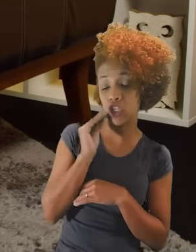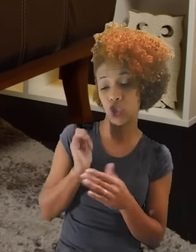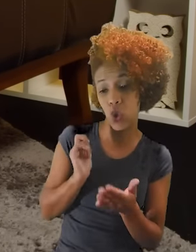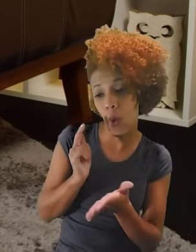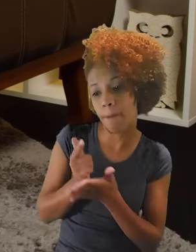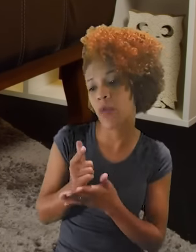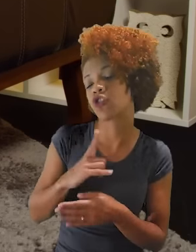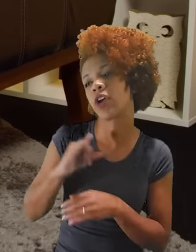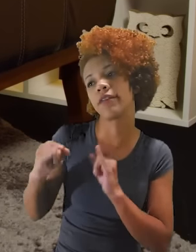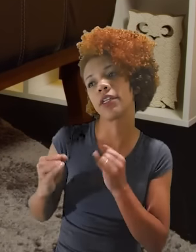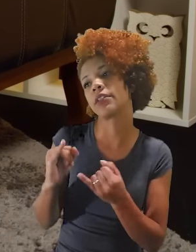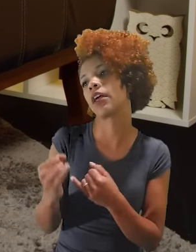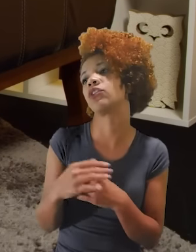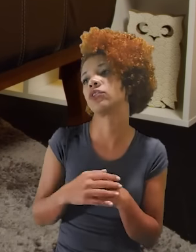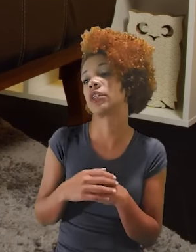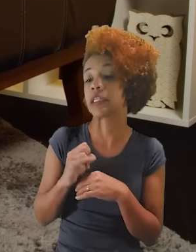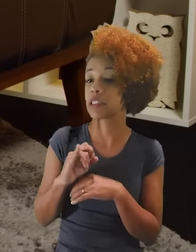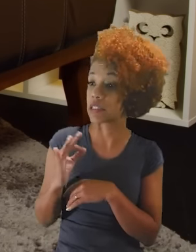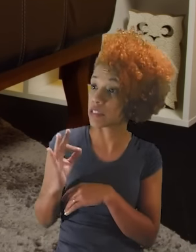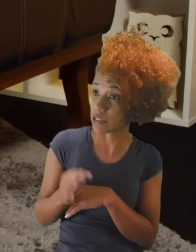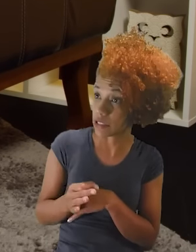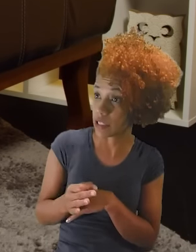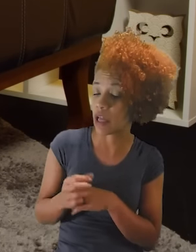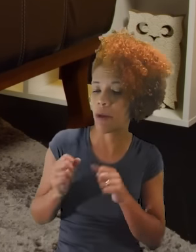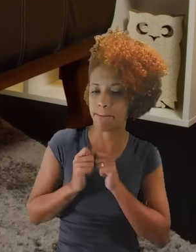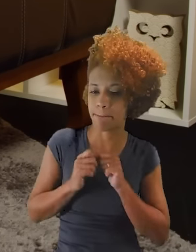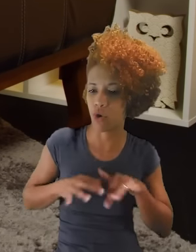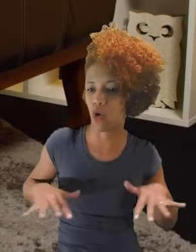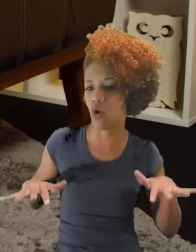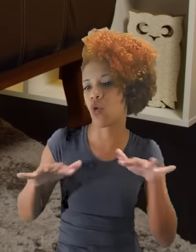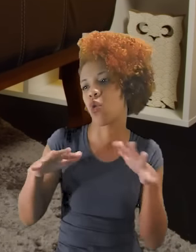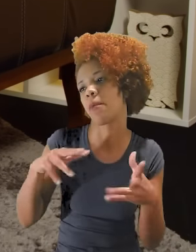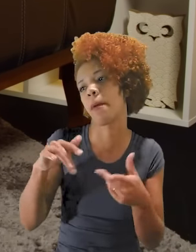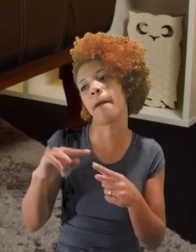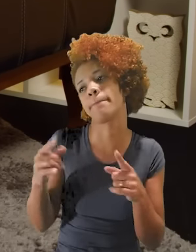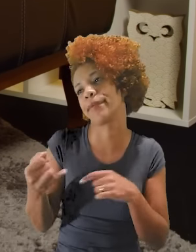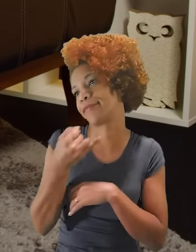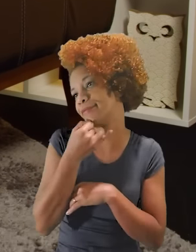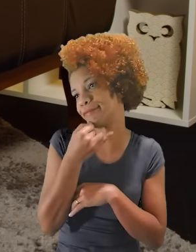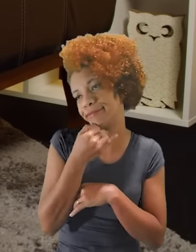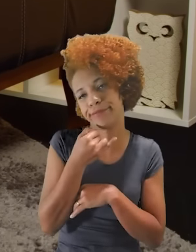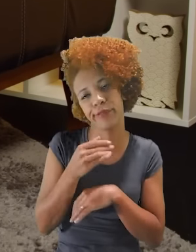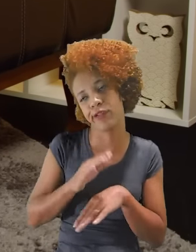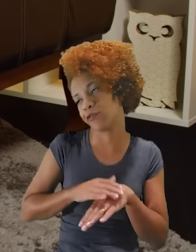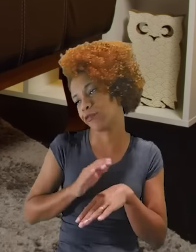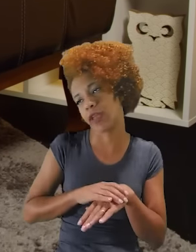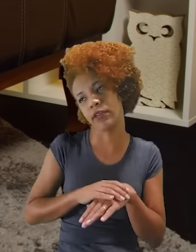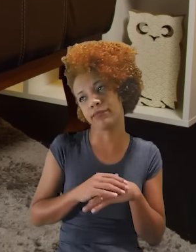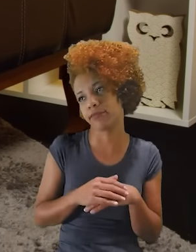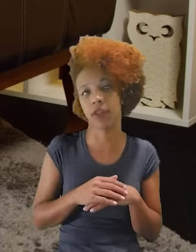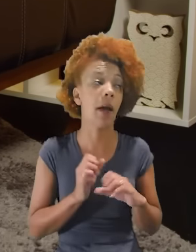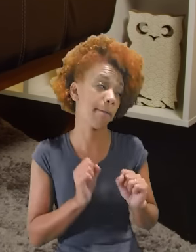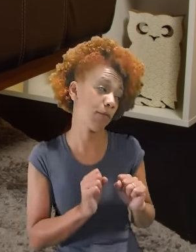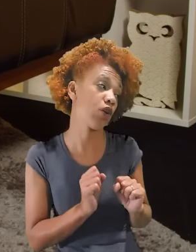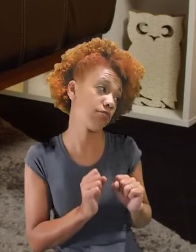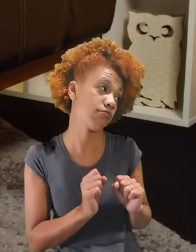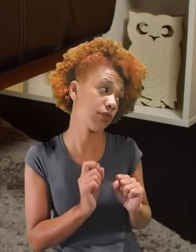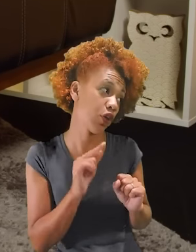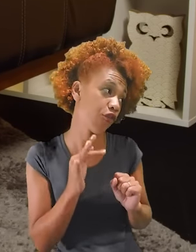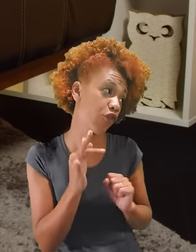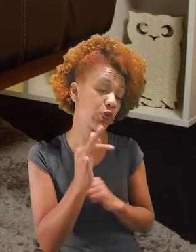por isso que ele comprou e por isso que ele tinha essas vantagens. Se der certo, a gente expande isso para o mundo. Infelizmente, nem fizeram, até hoje. Pode ser que